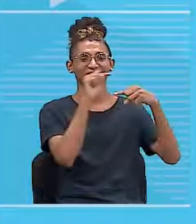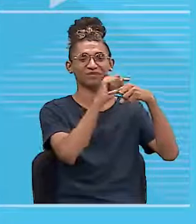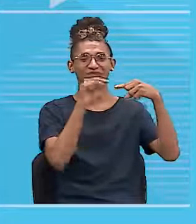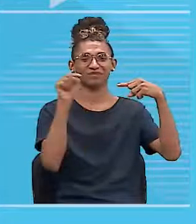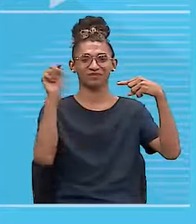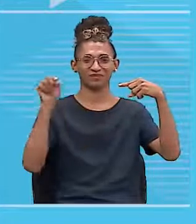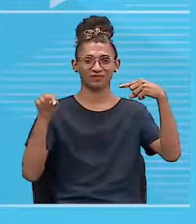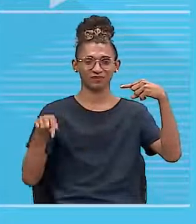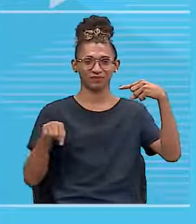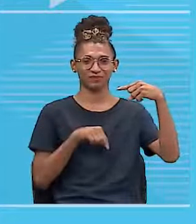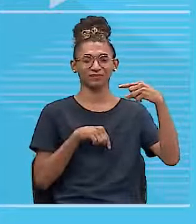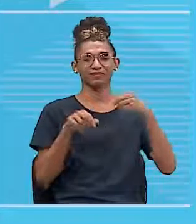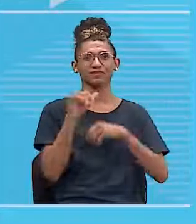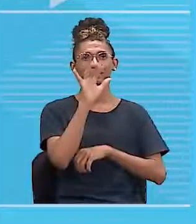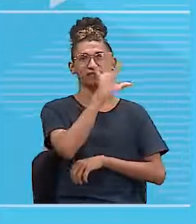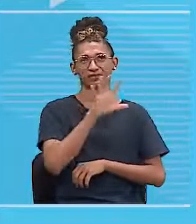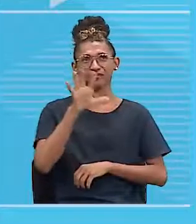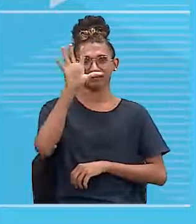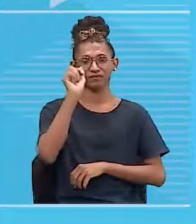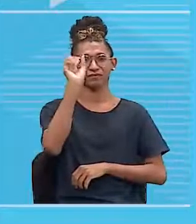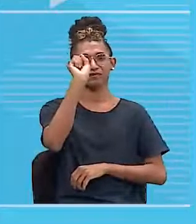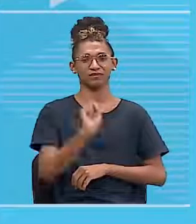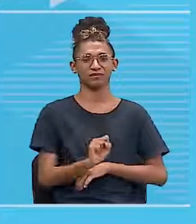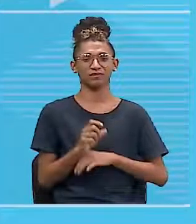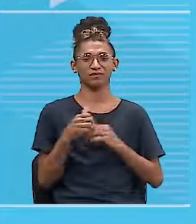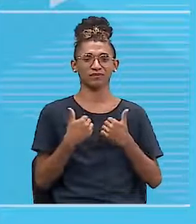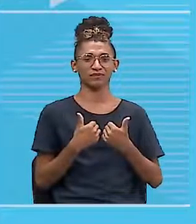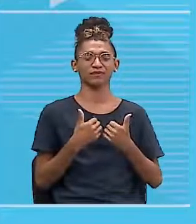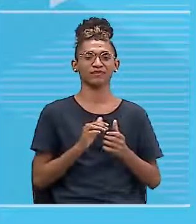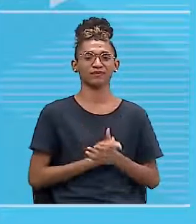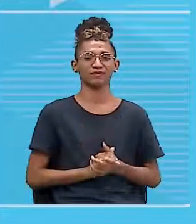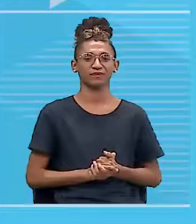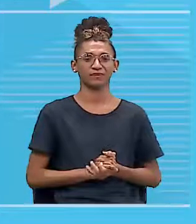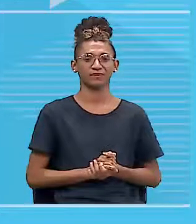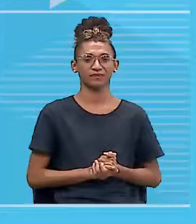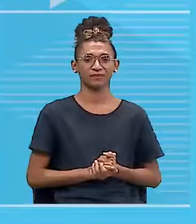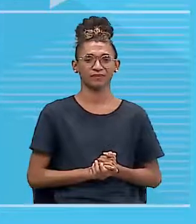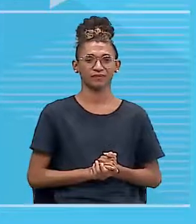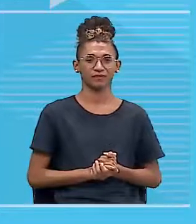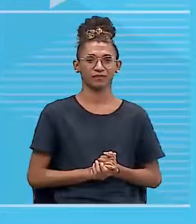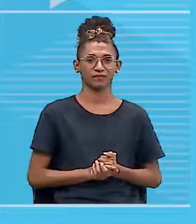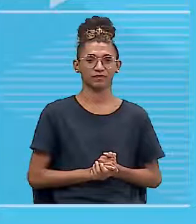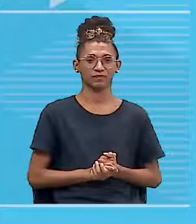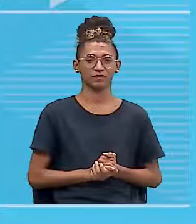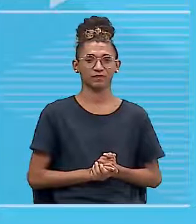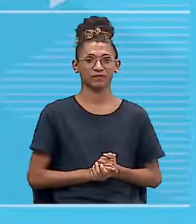o país para o sul letra c ok fácil fácil